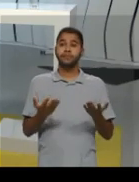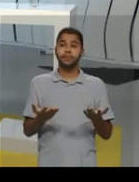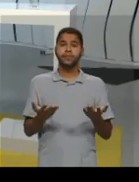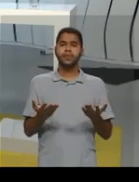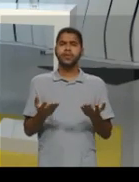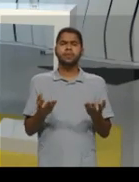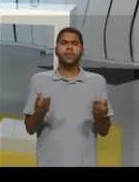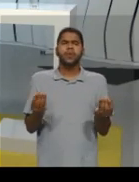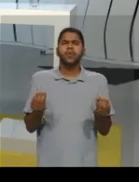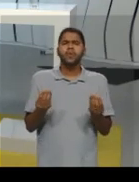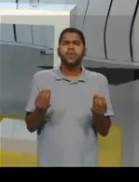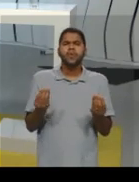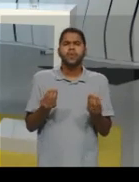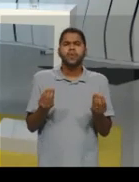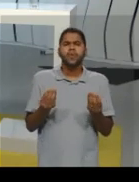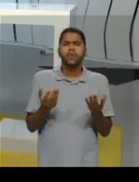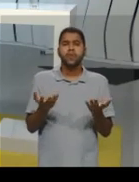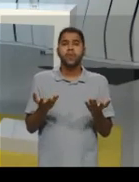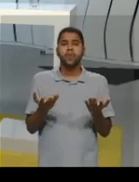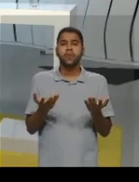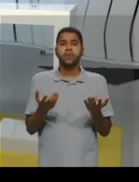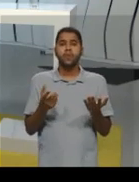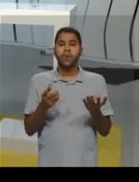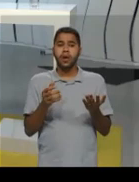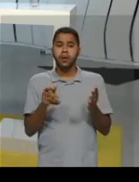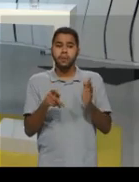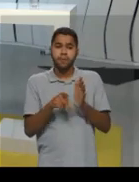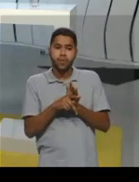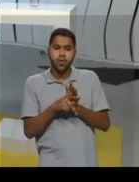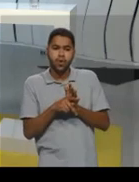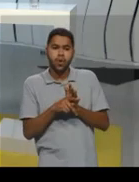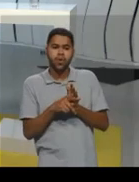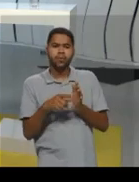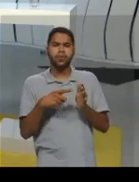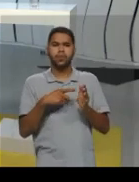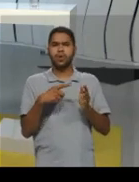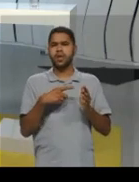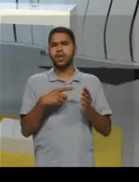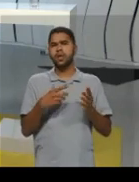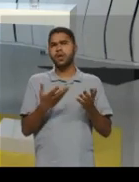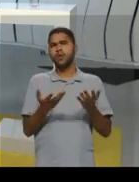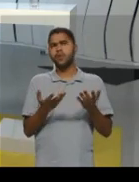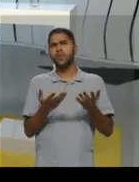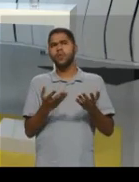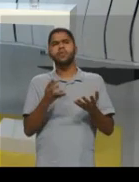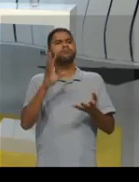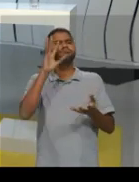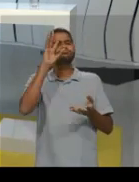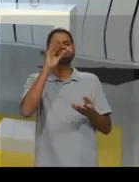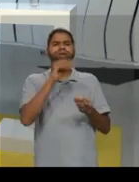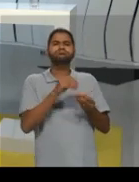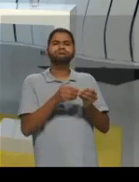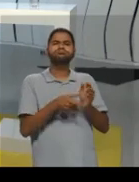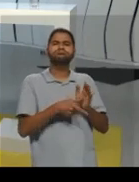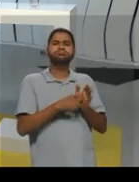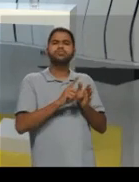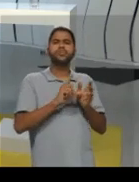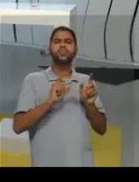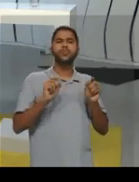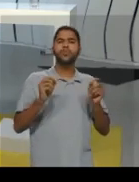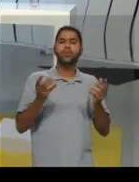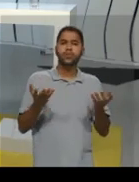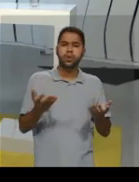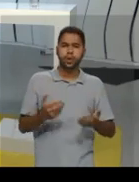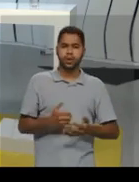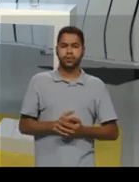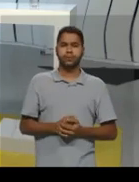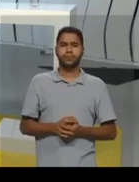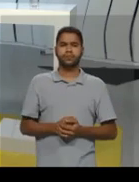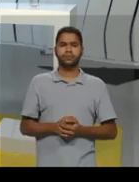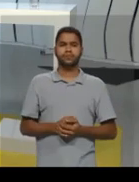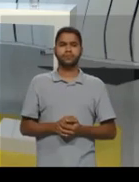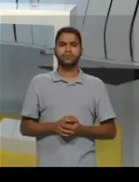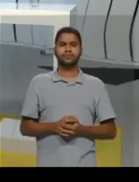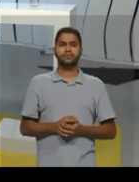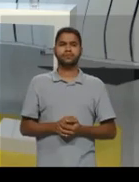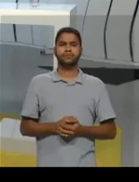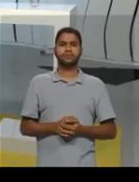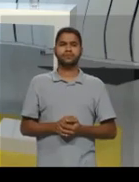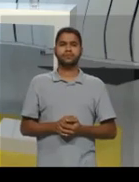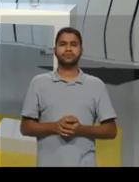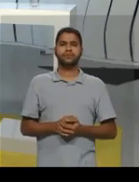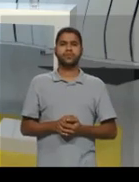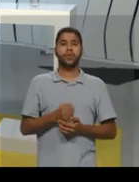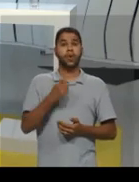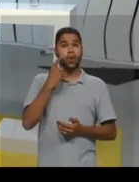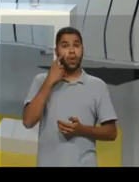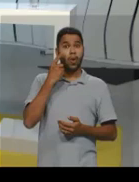como assim? Então, são marcadores de pressuposição. E o que são marcadores de pressuposição? Olha só. Olha